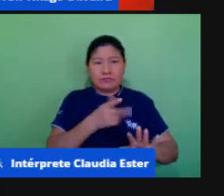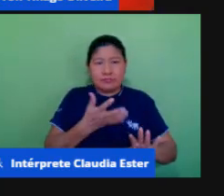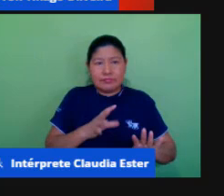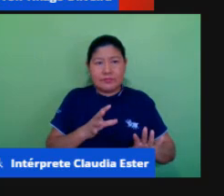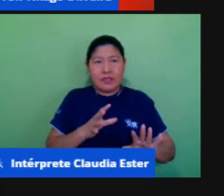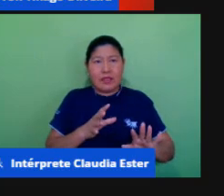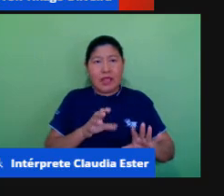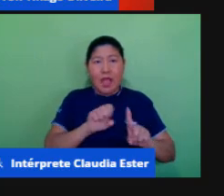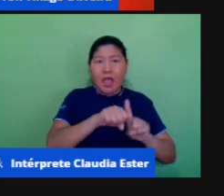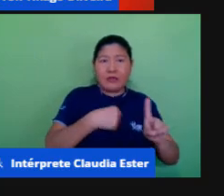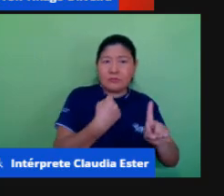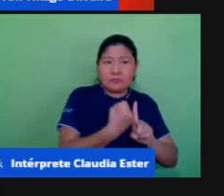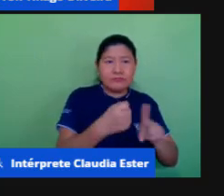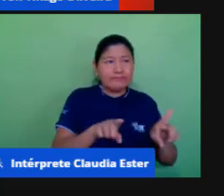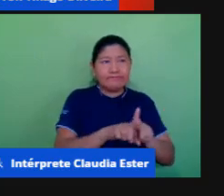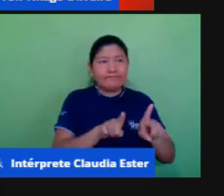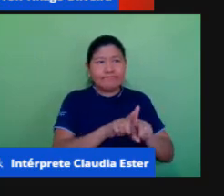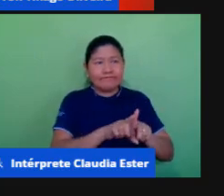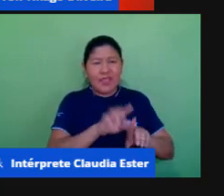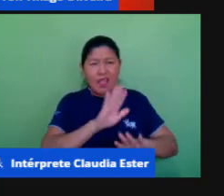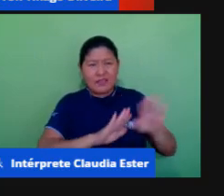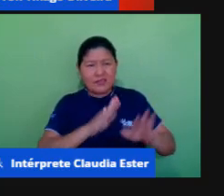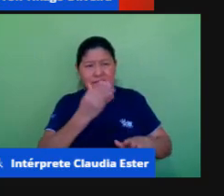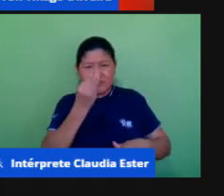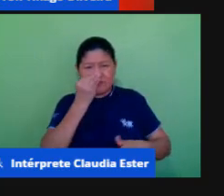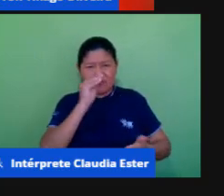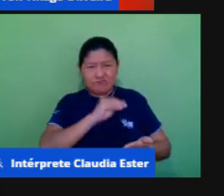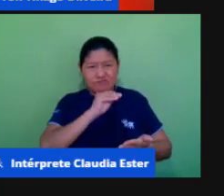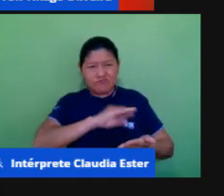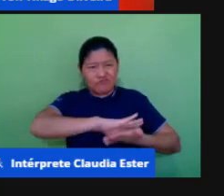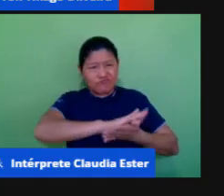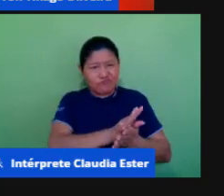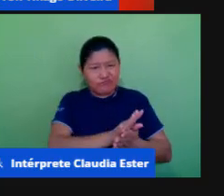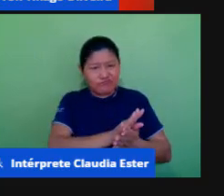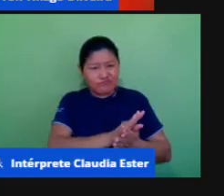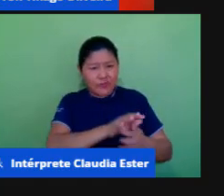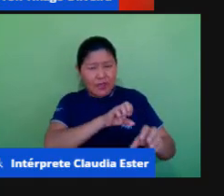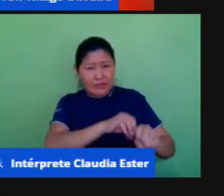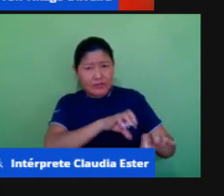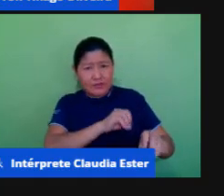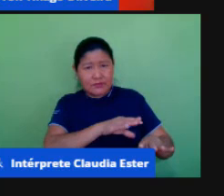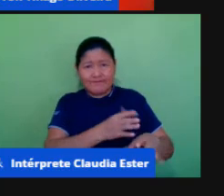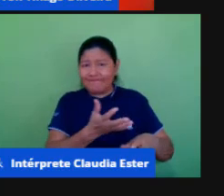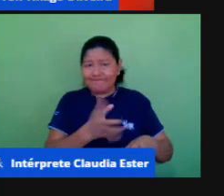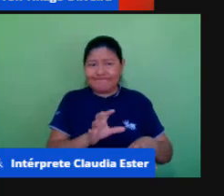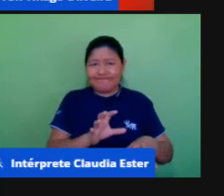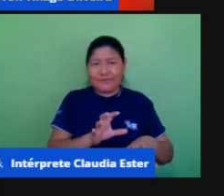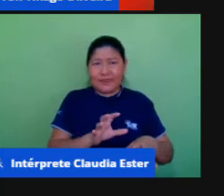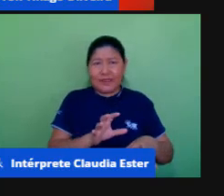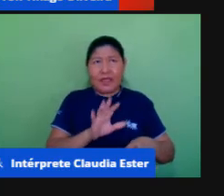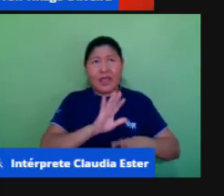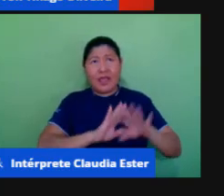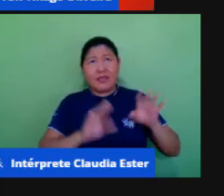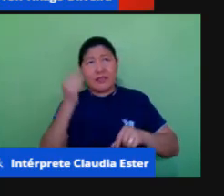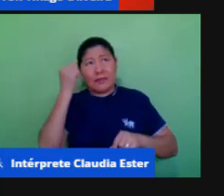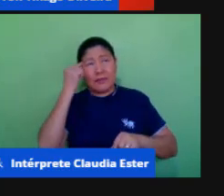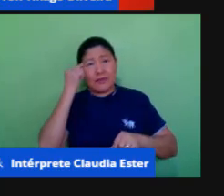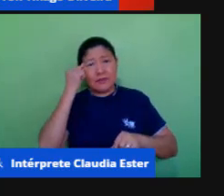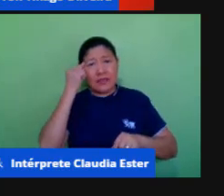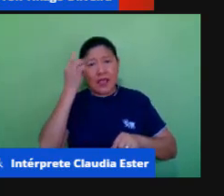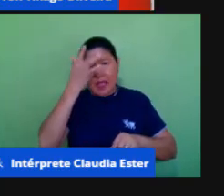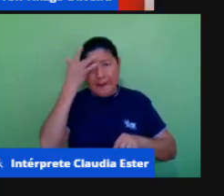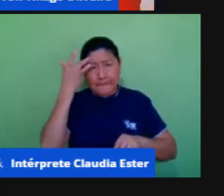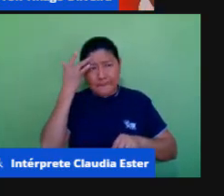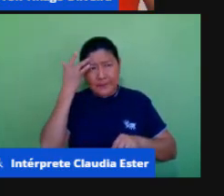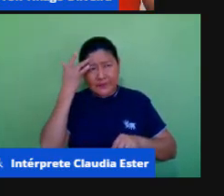da sociedade, muita discriminação contra essa modalidade, no sentido de que as pessoas que se formam a